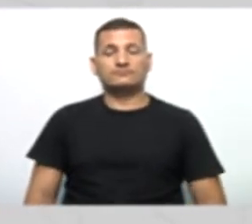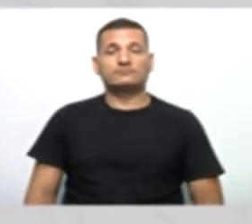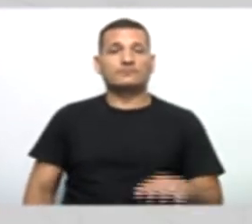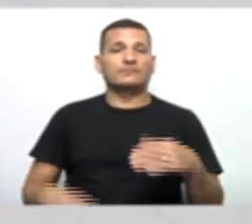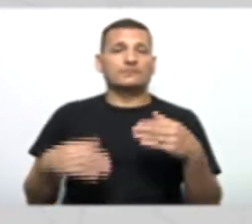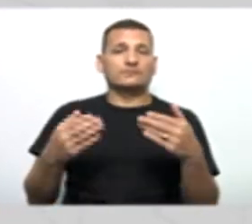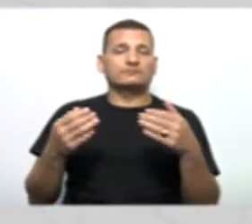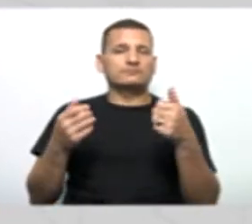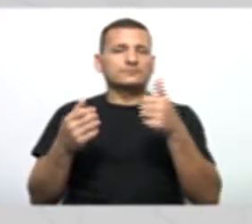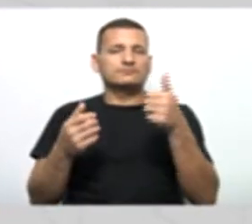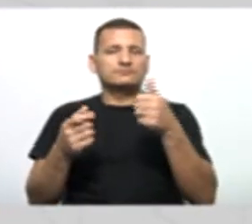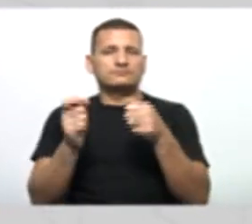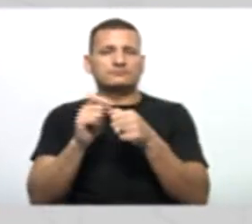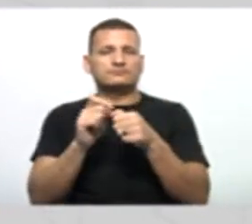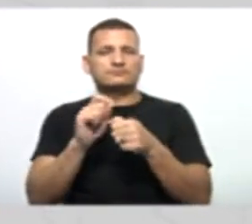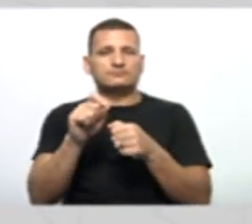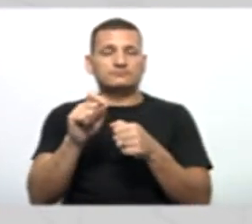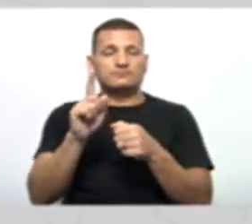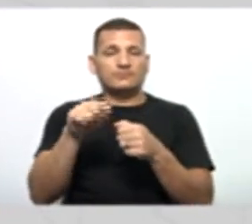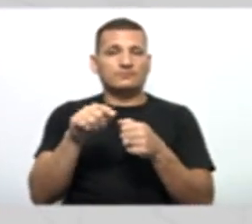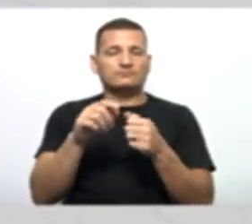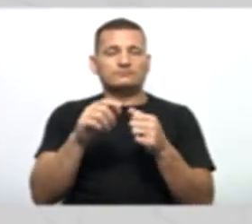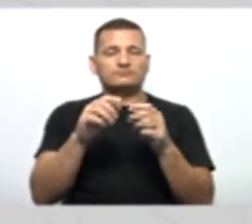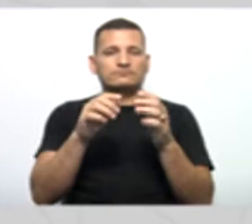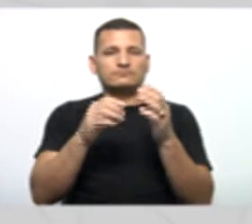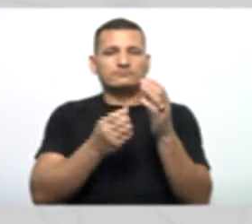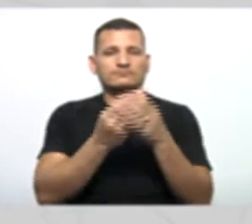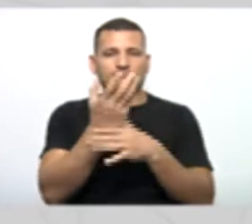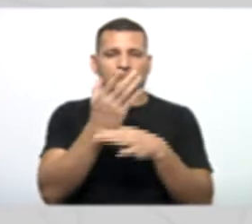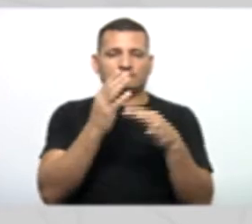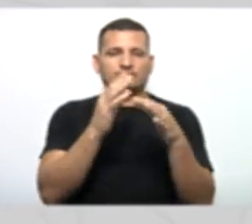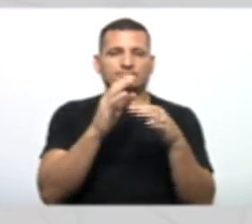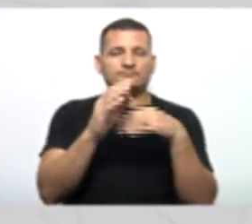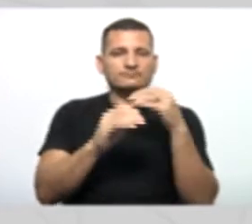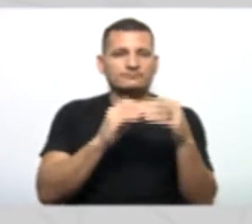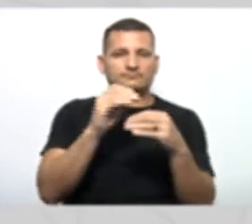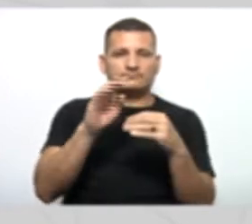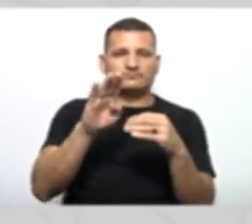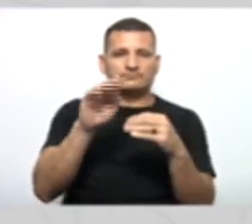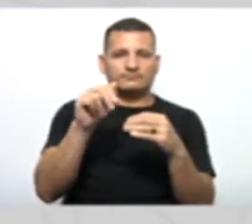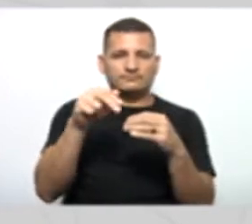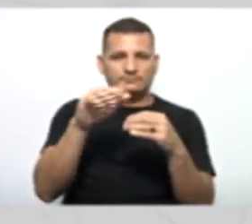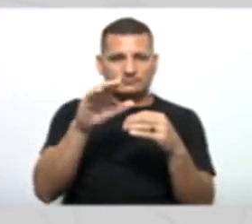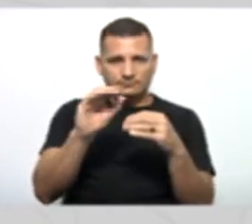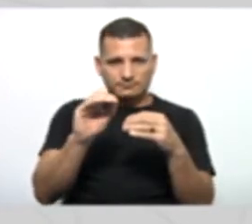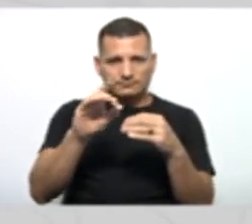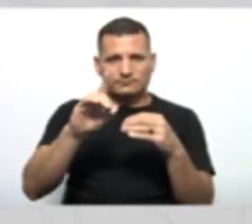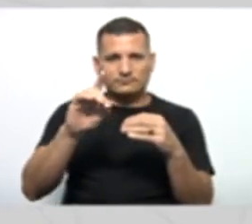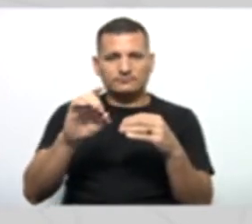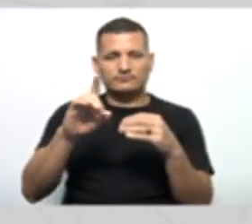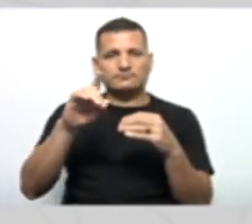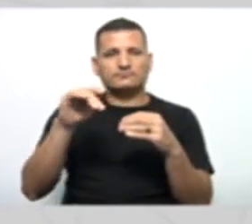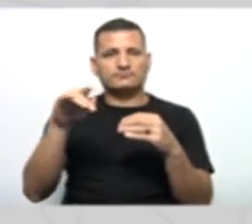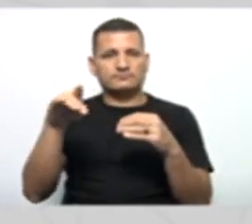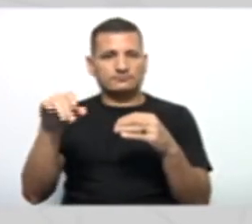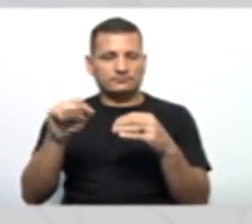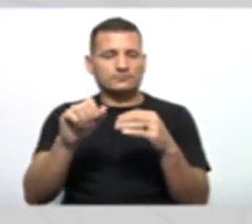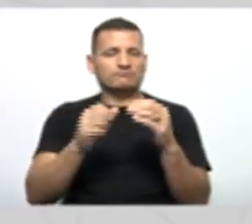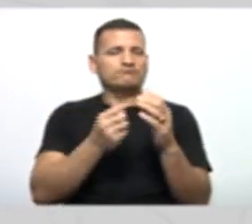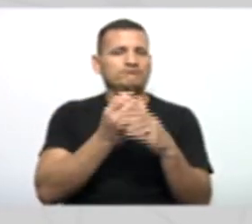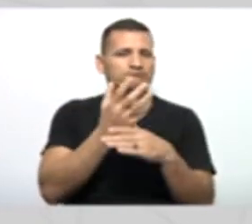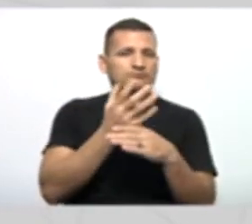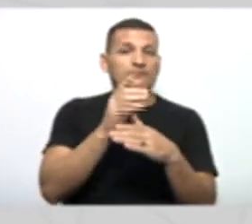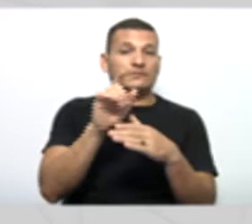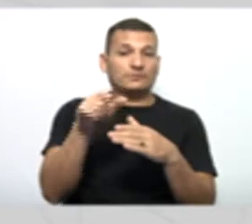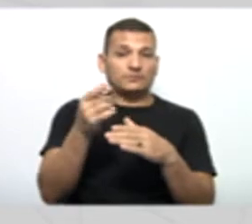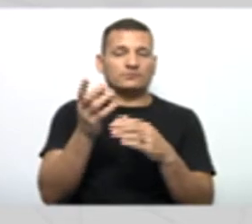coisa que a gente tem que fazer é criar um banco de dados. Se eu não tiver um banco de dados, não tem como eu inserir tabelas dentro dele. Então a